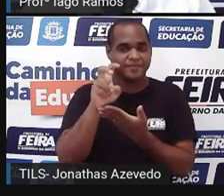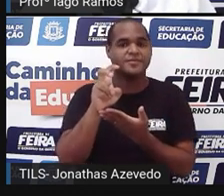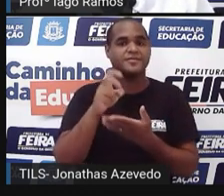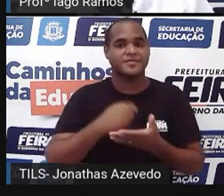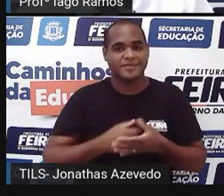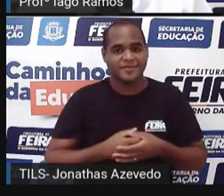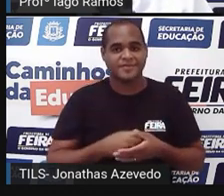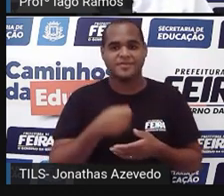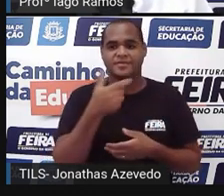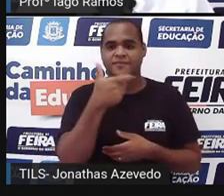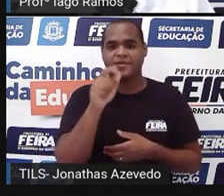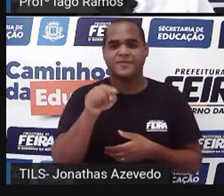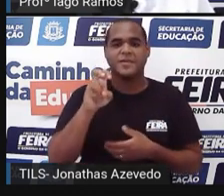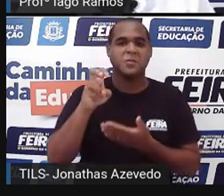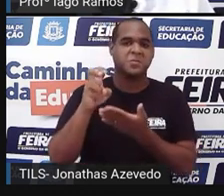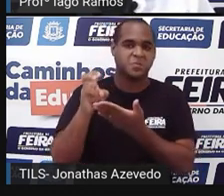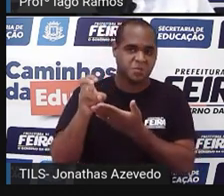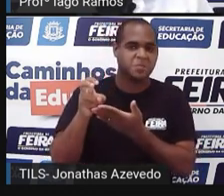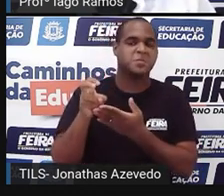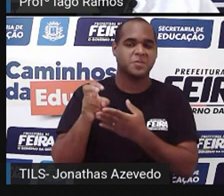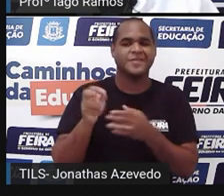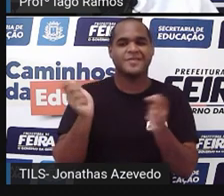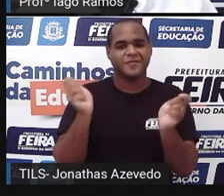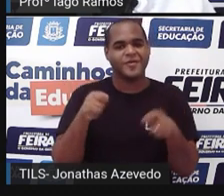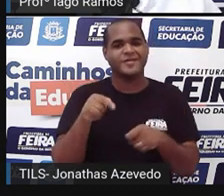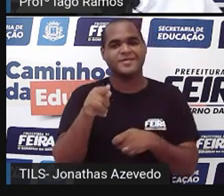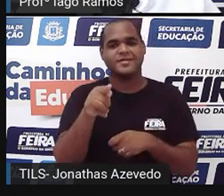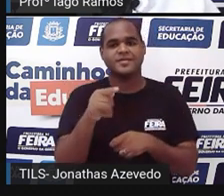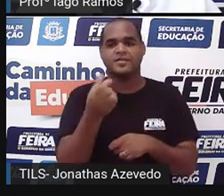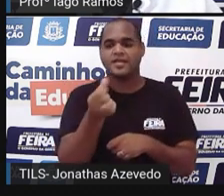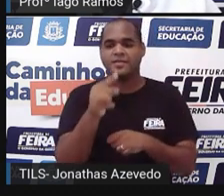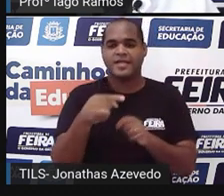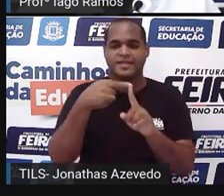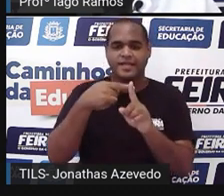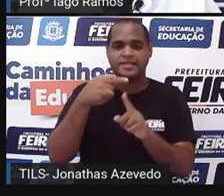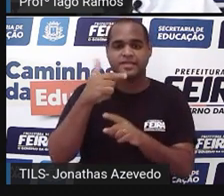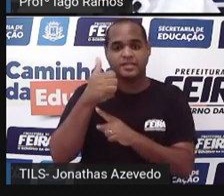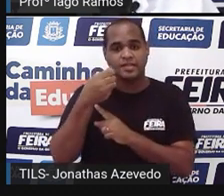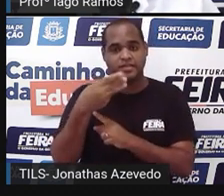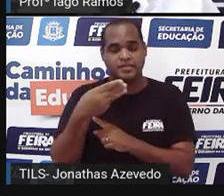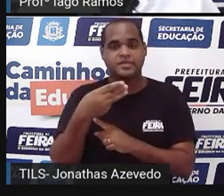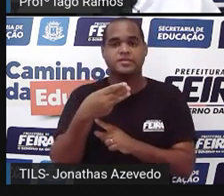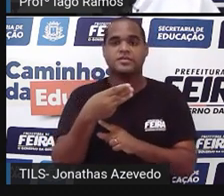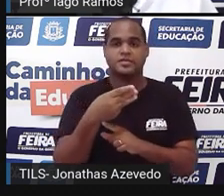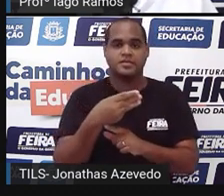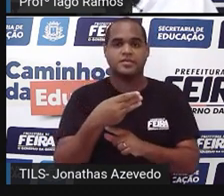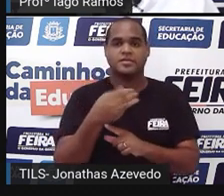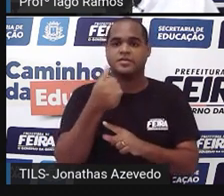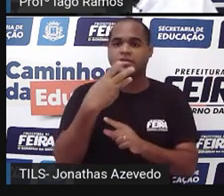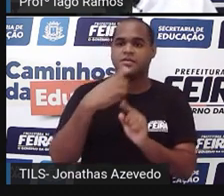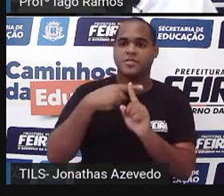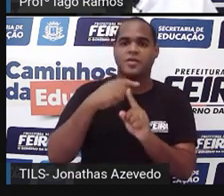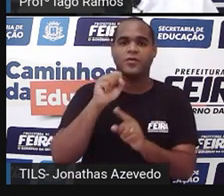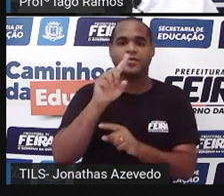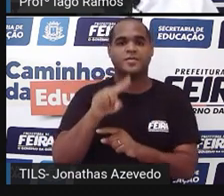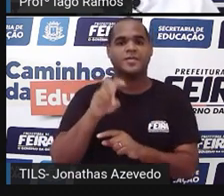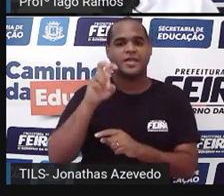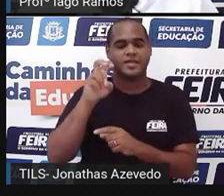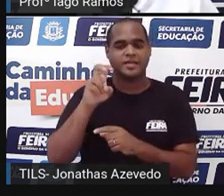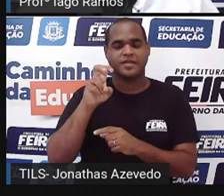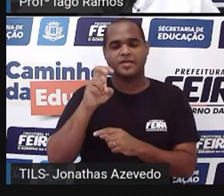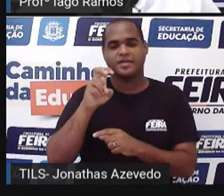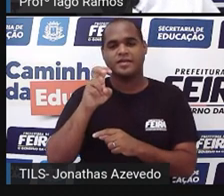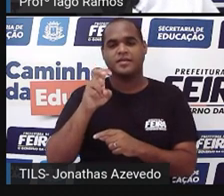21,5 21 e meio tá 6 mais 7 1313 mais